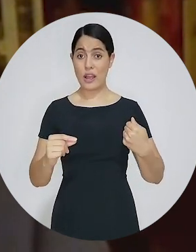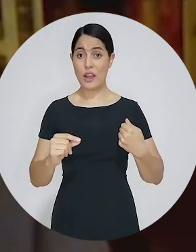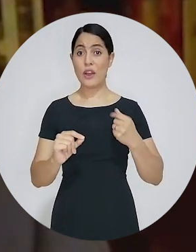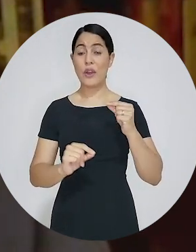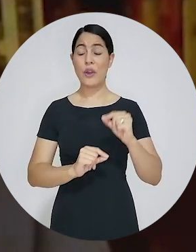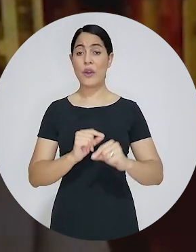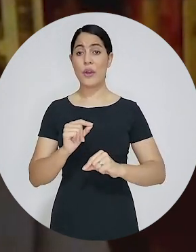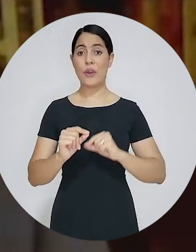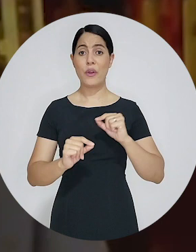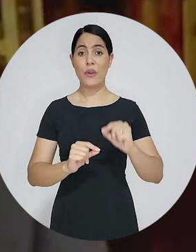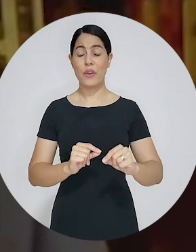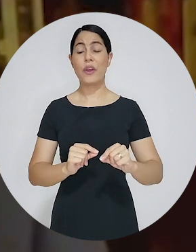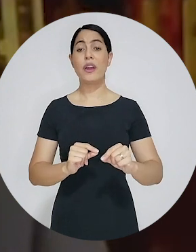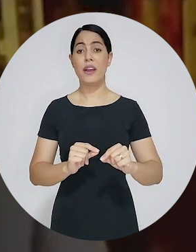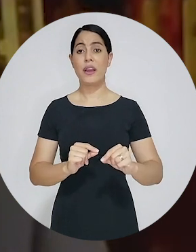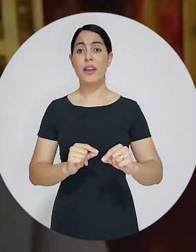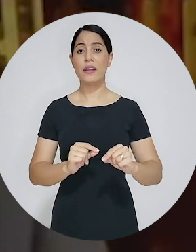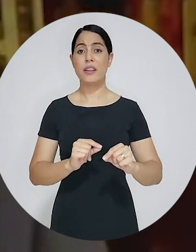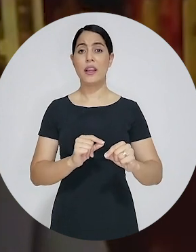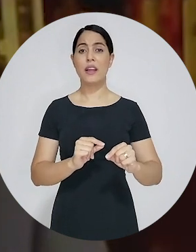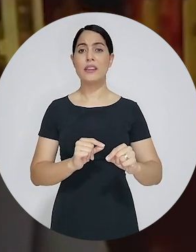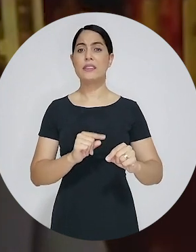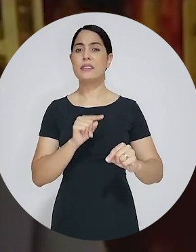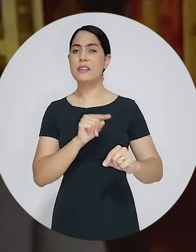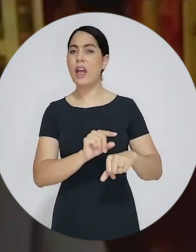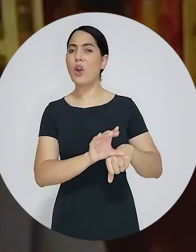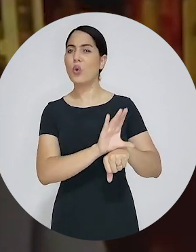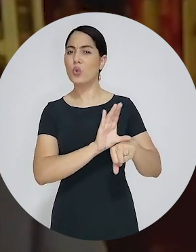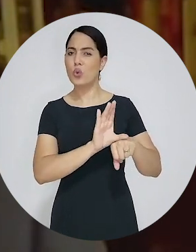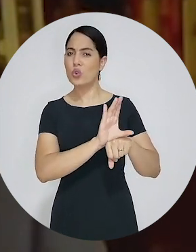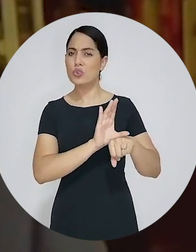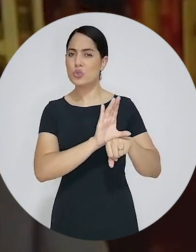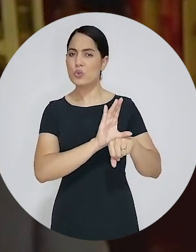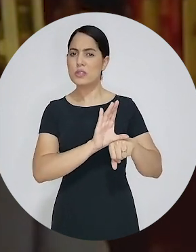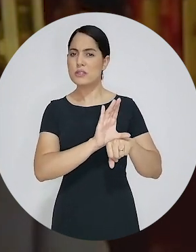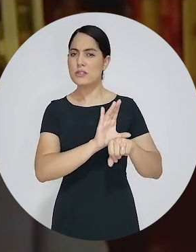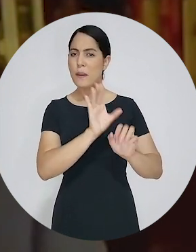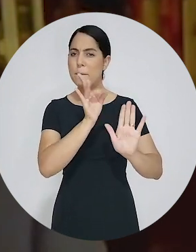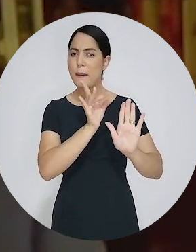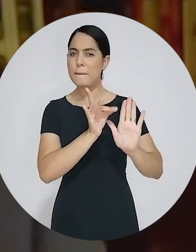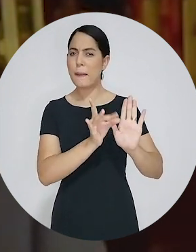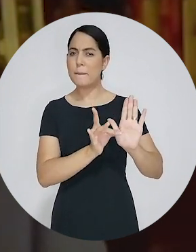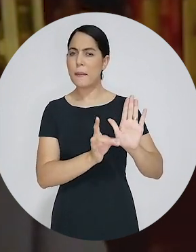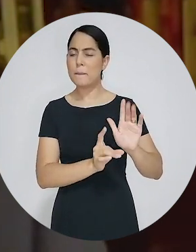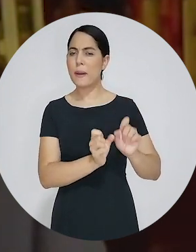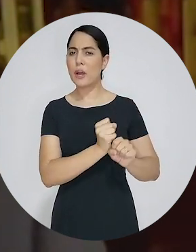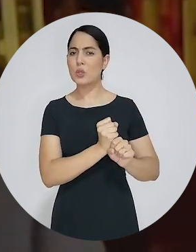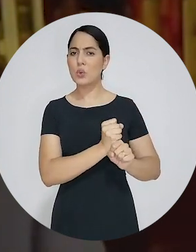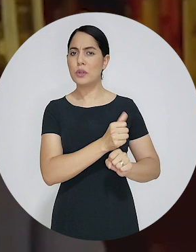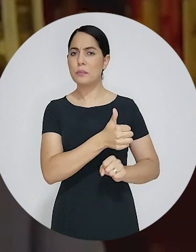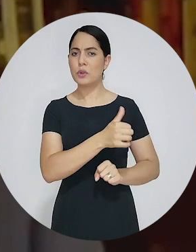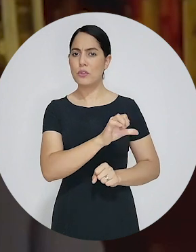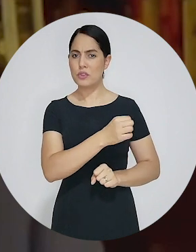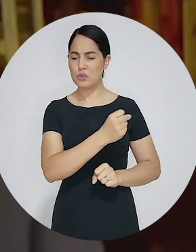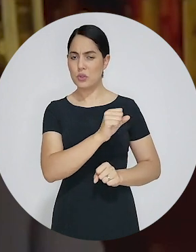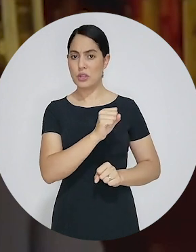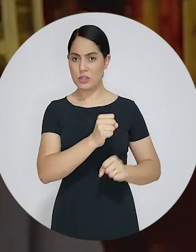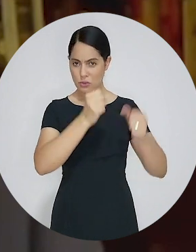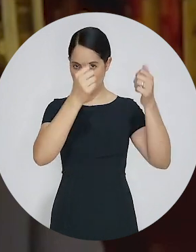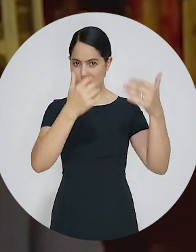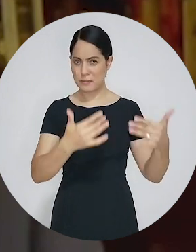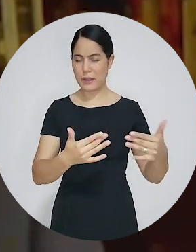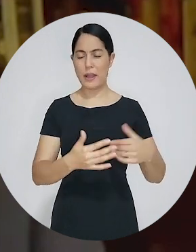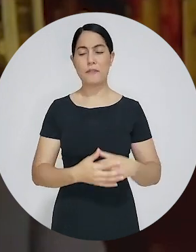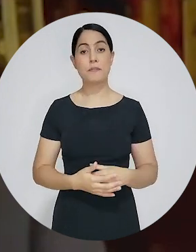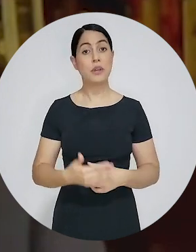artigo no ato das disposições transitórias da Constituição, promulgado em 1988, que